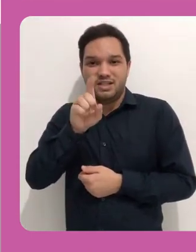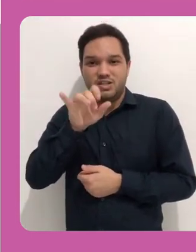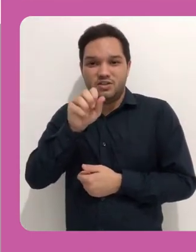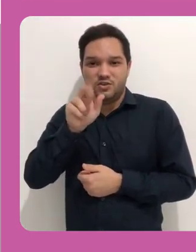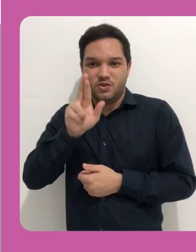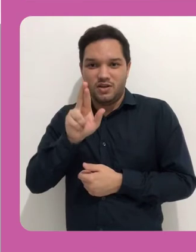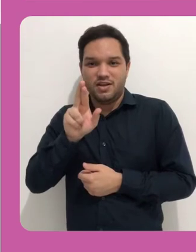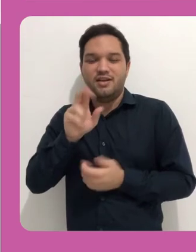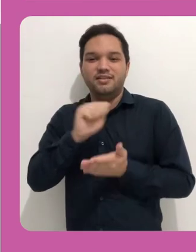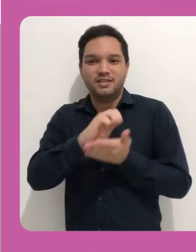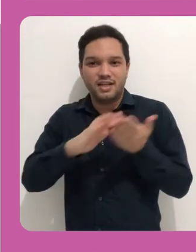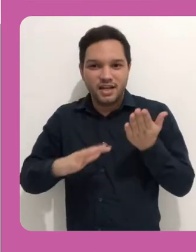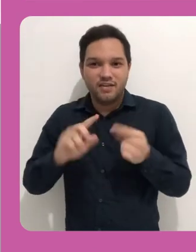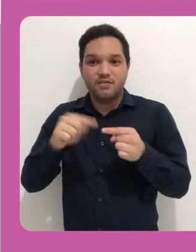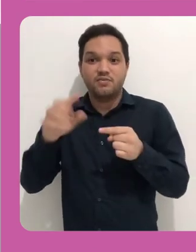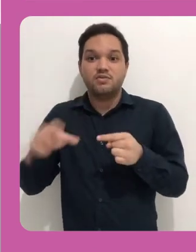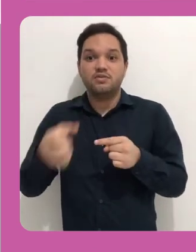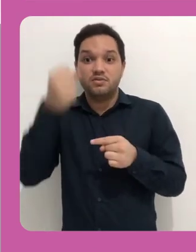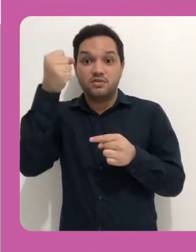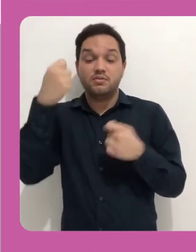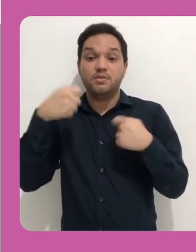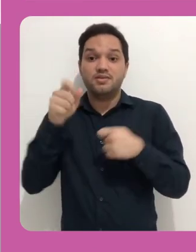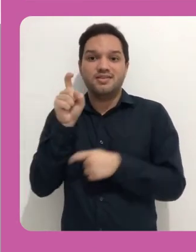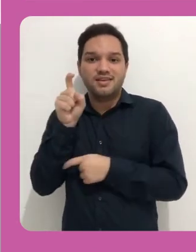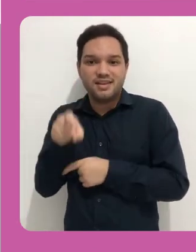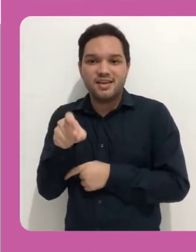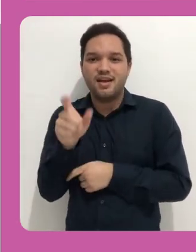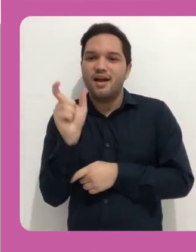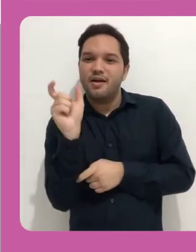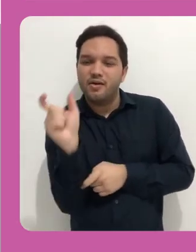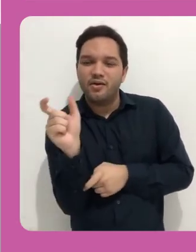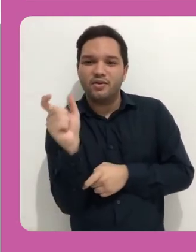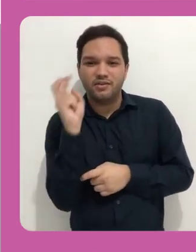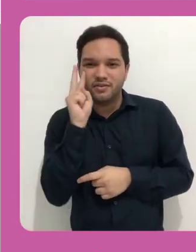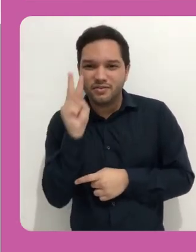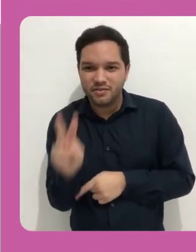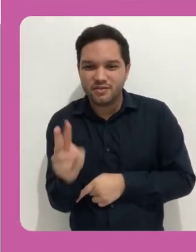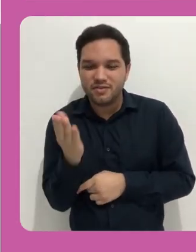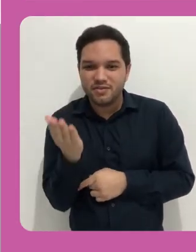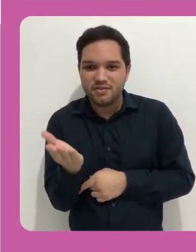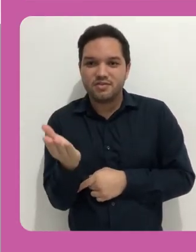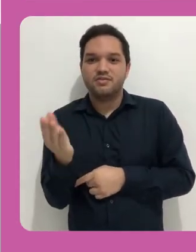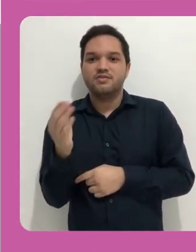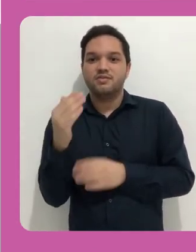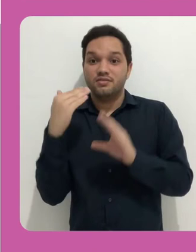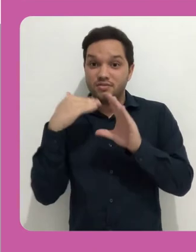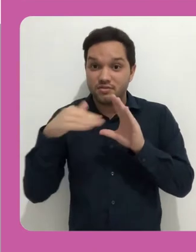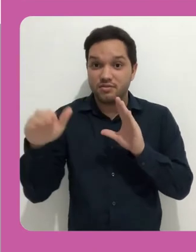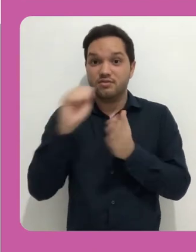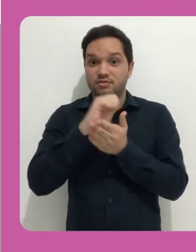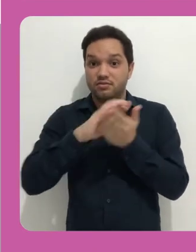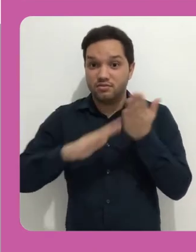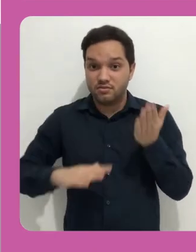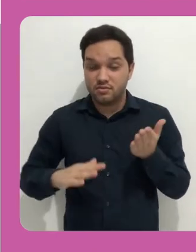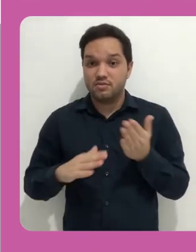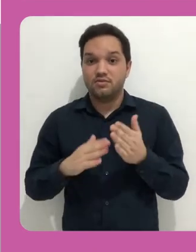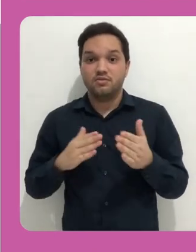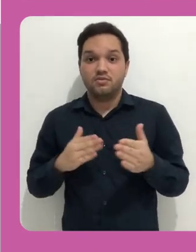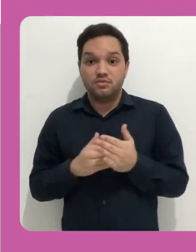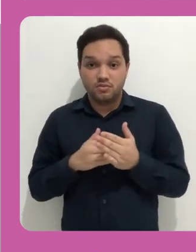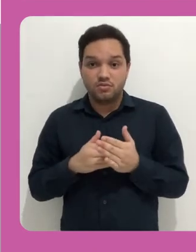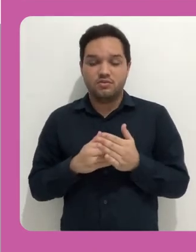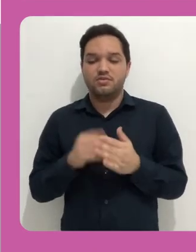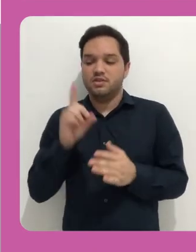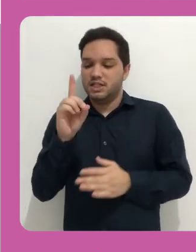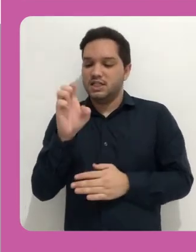precisa clicar nesse botão aqui, ó. Vejam, estão vendo aqui? Enviar tarefa em definitivo. Enquanto ele não clica no